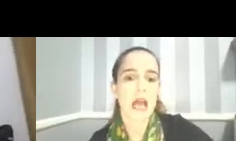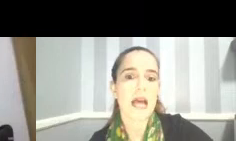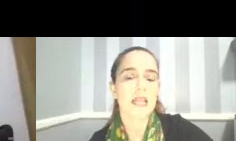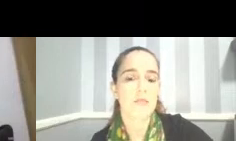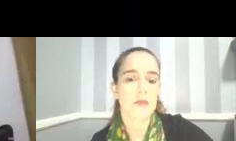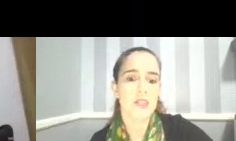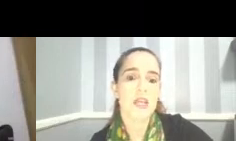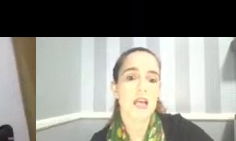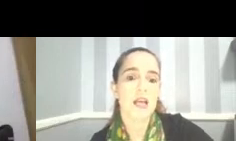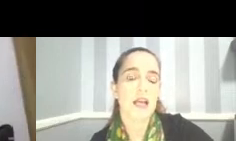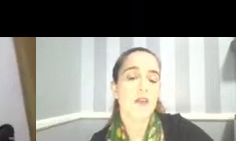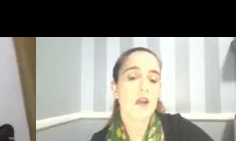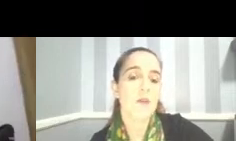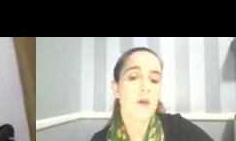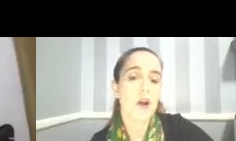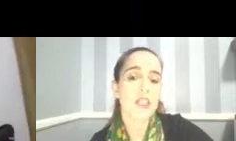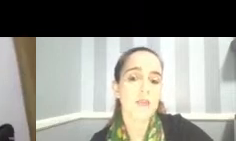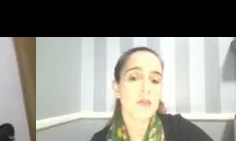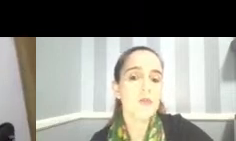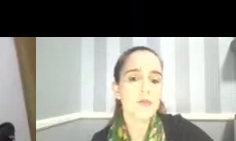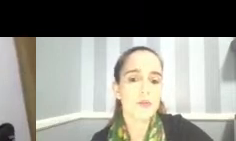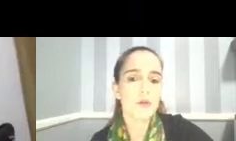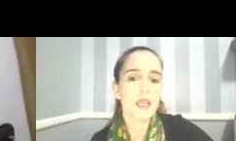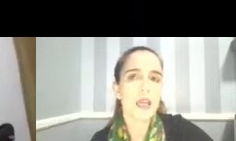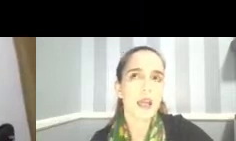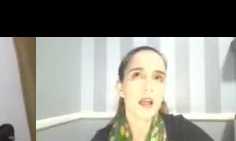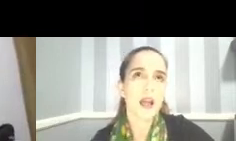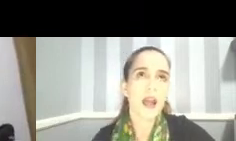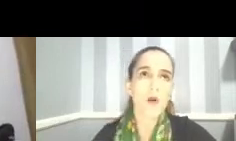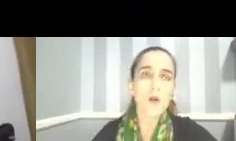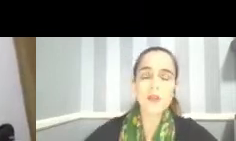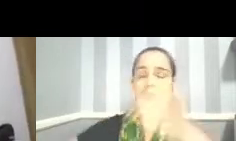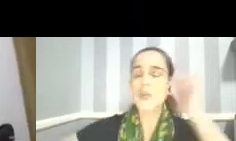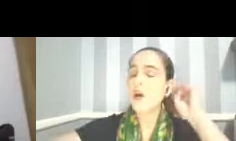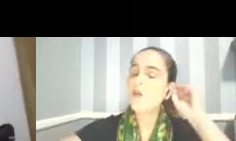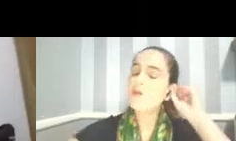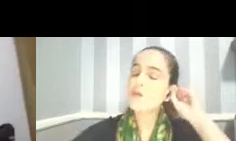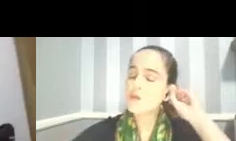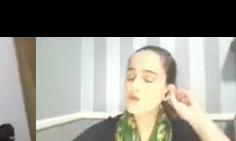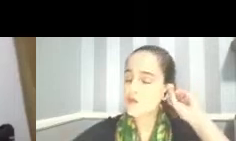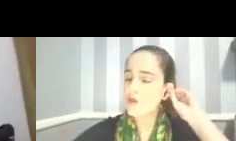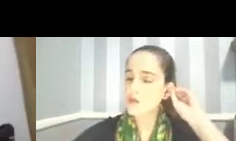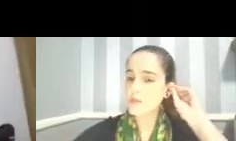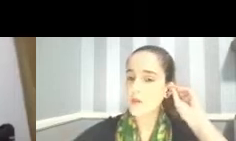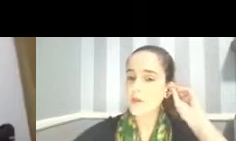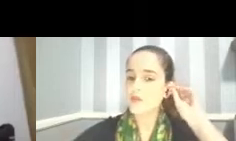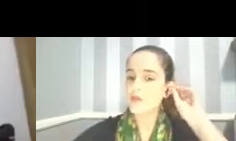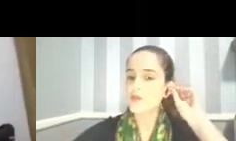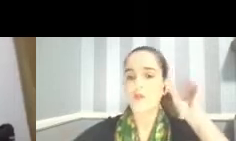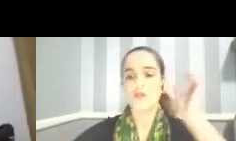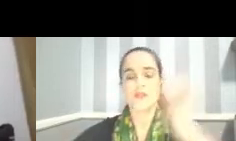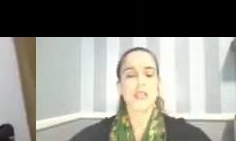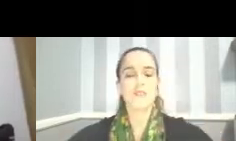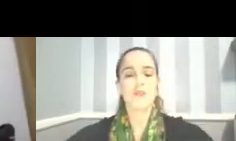não controlada, ela pode causar uma morte em minutos, porque como que os nossos órgãos, principalmente